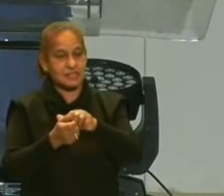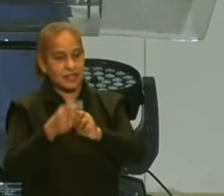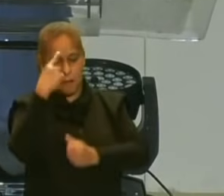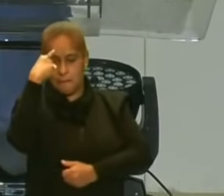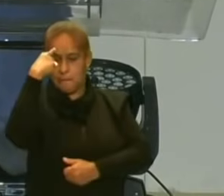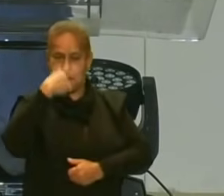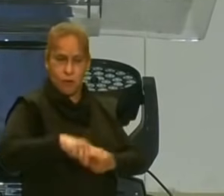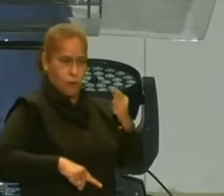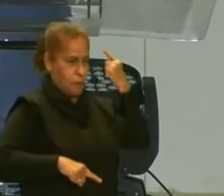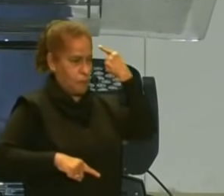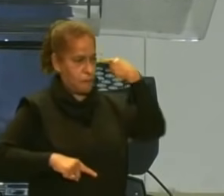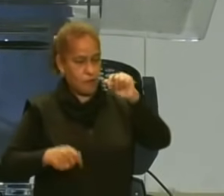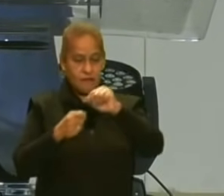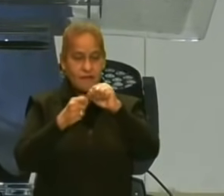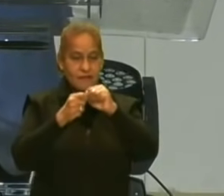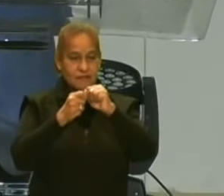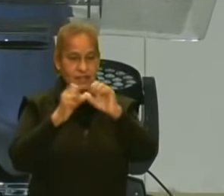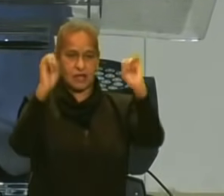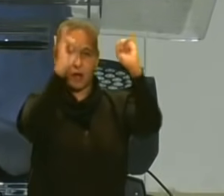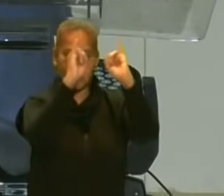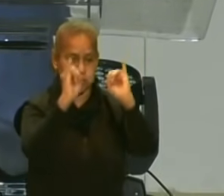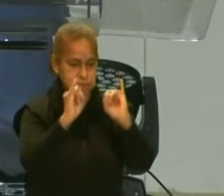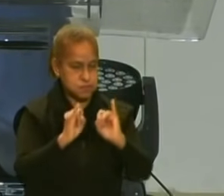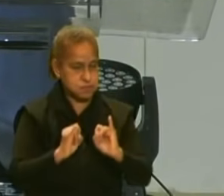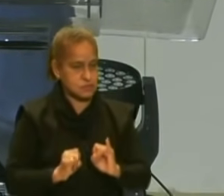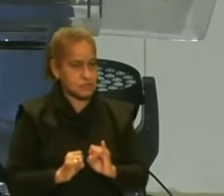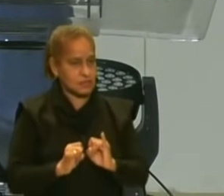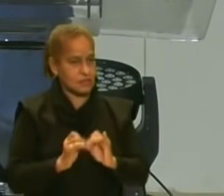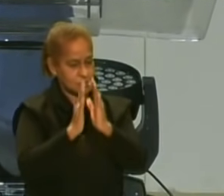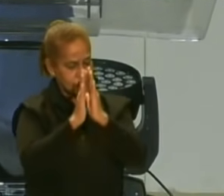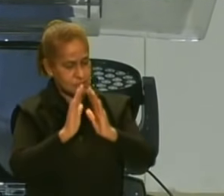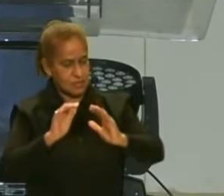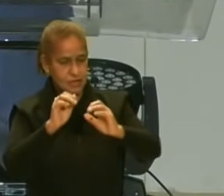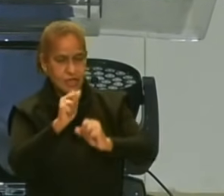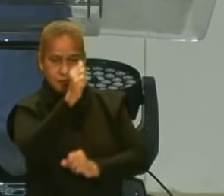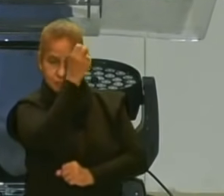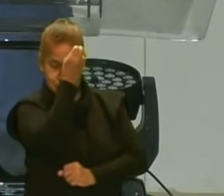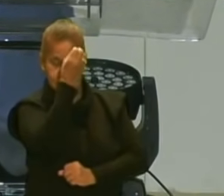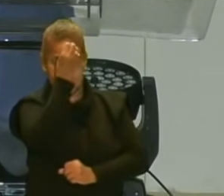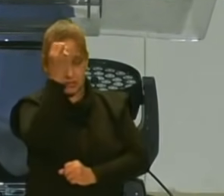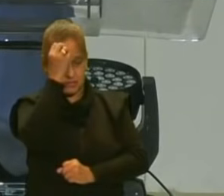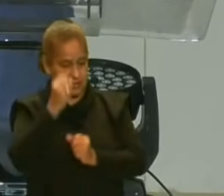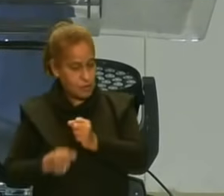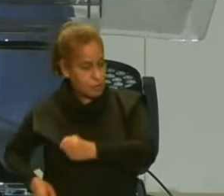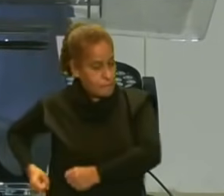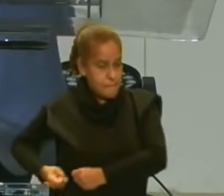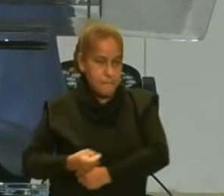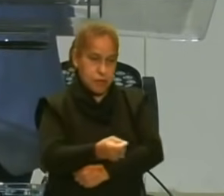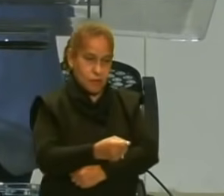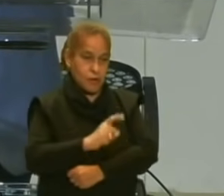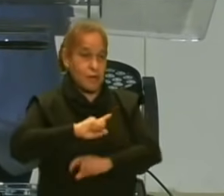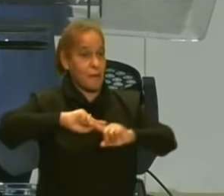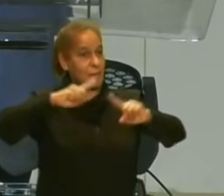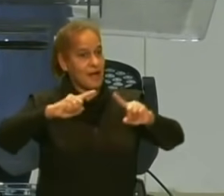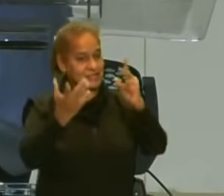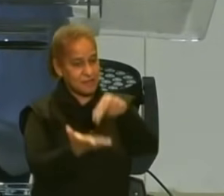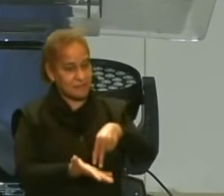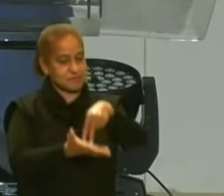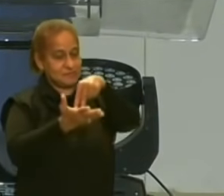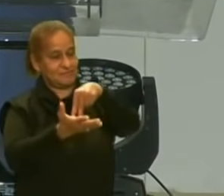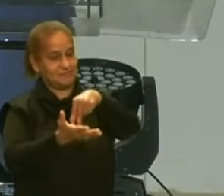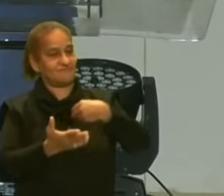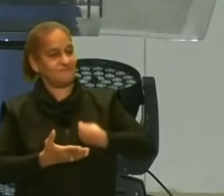fizessem uma imagem em honra à besta, que fora ferida pela espada e contudo revivera. E foi-lhe